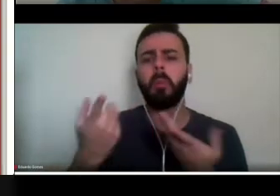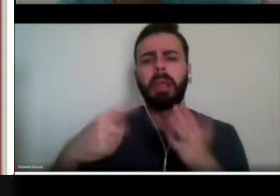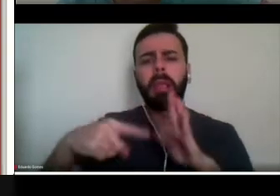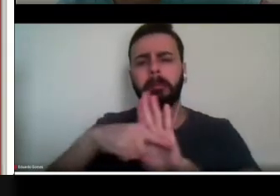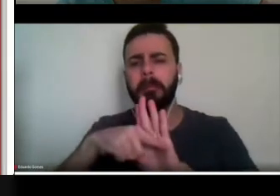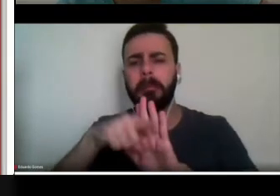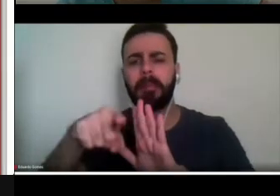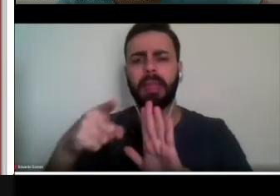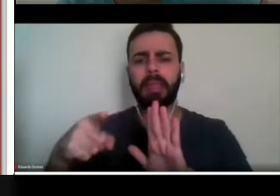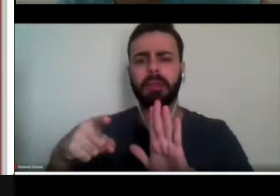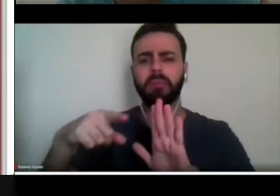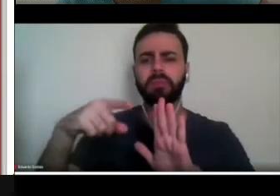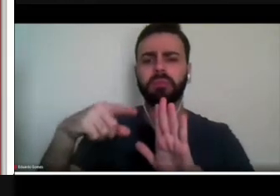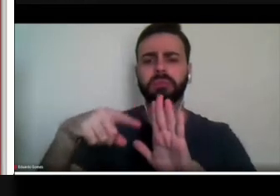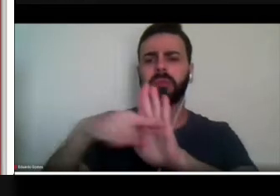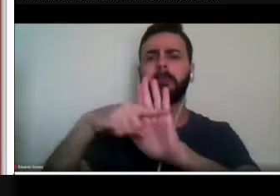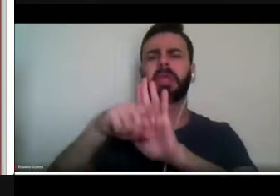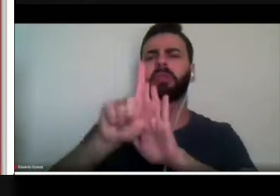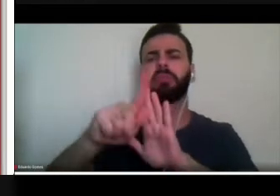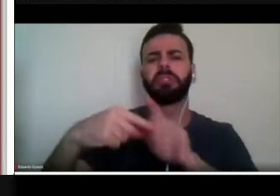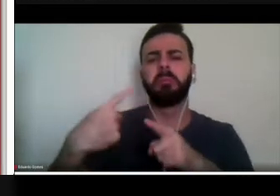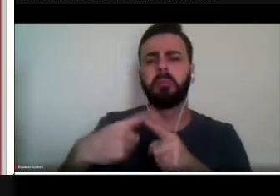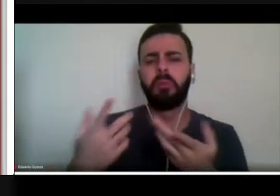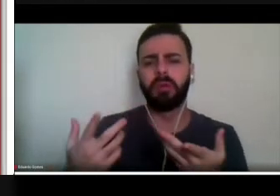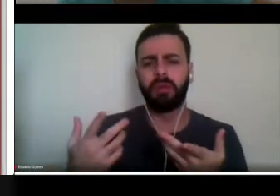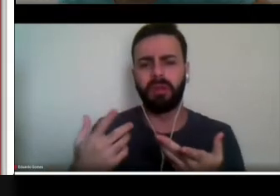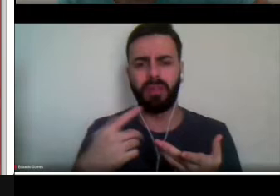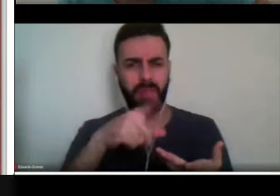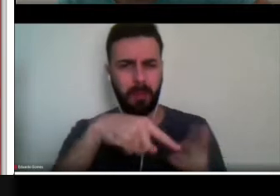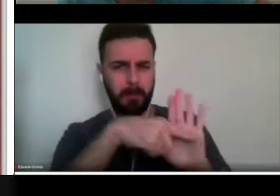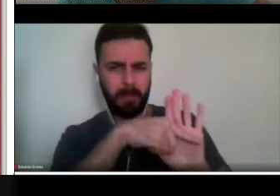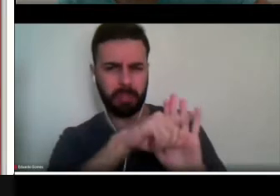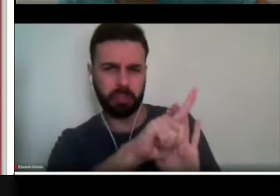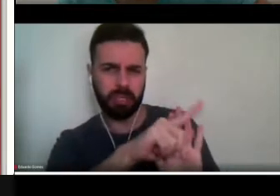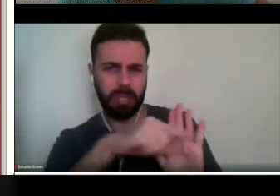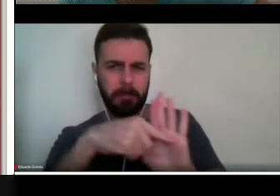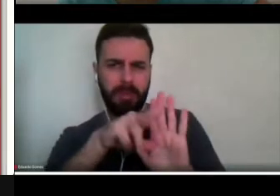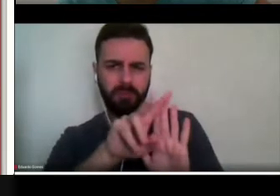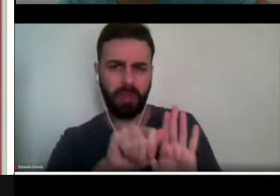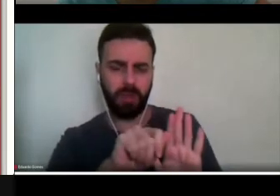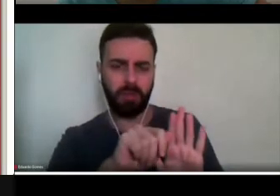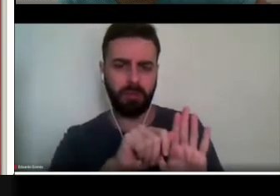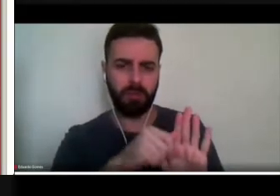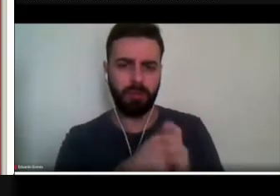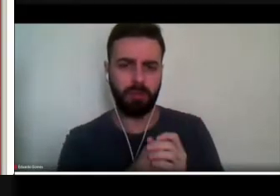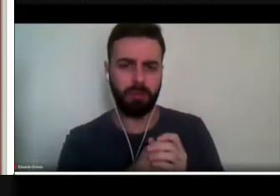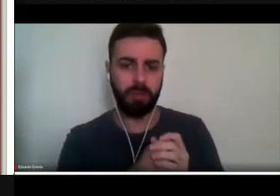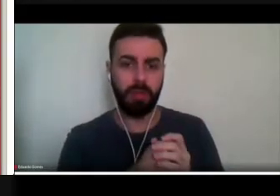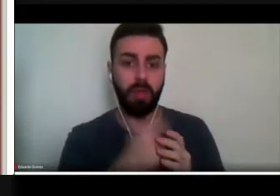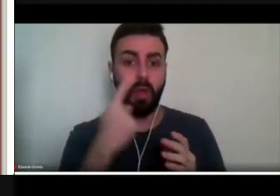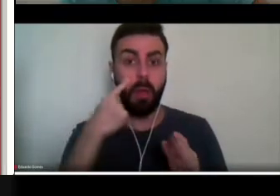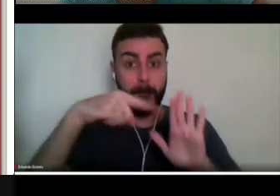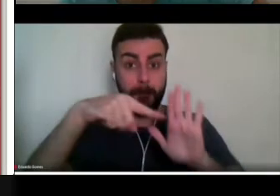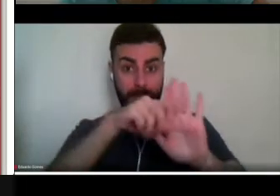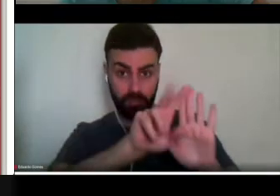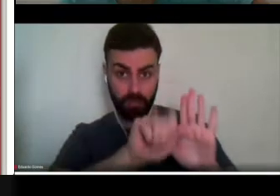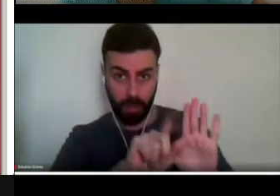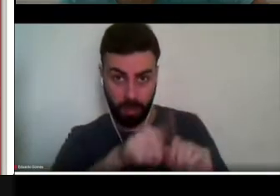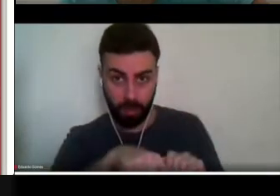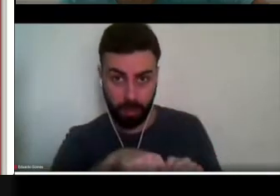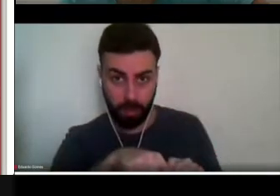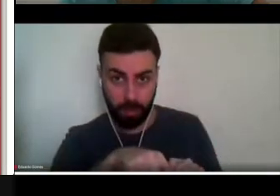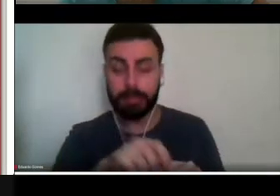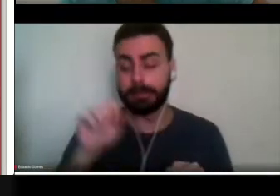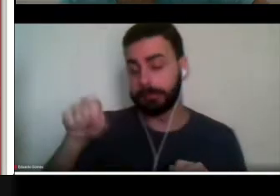Aqui, Uhum, esse menos aqui, sim. por causa que eu peguei